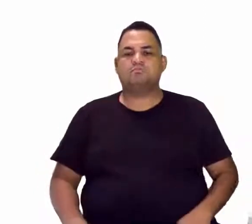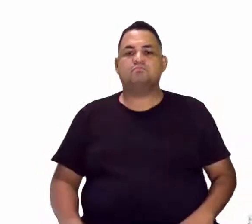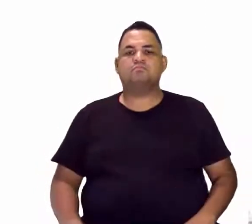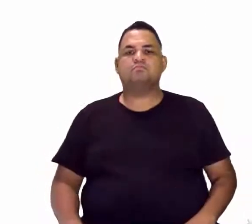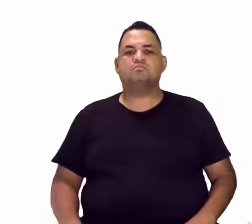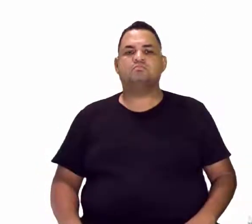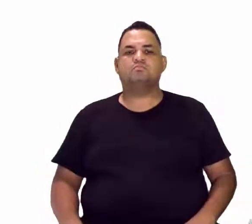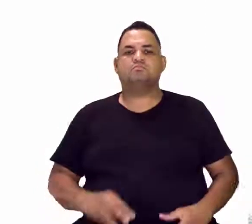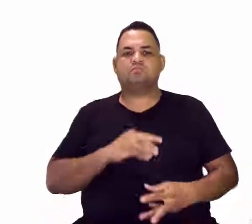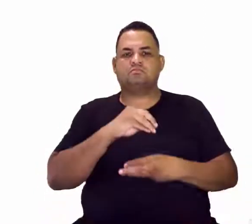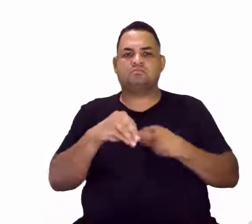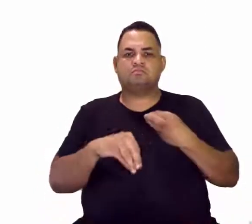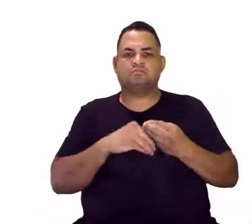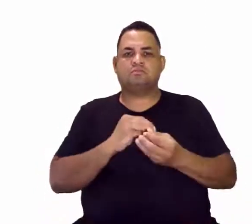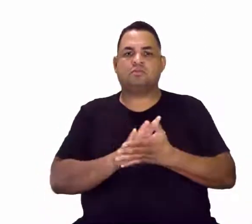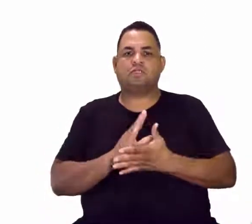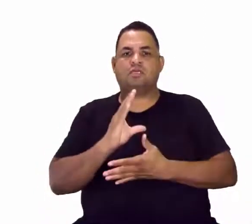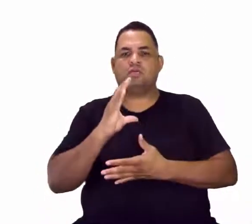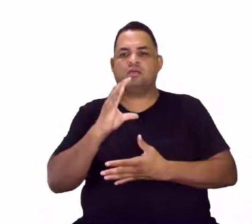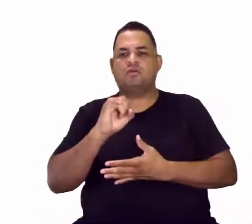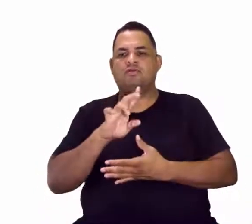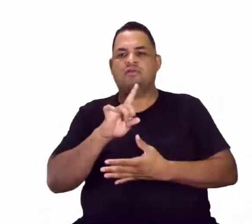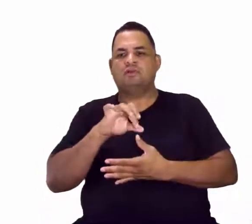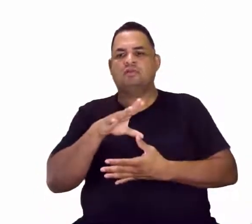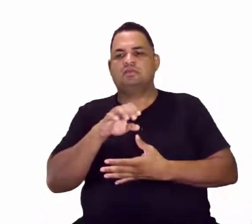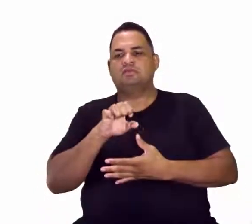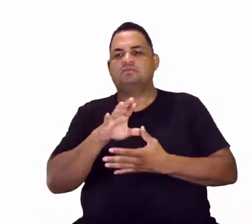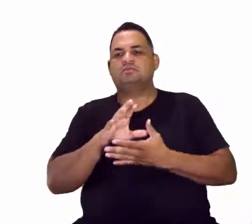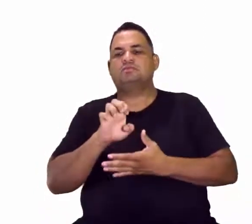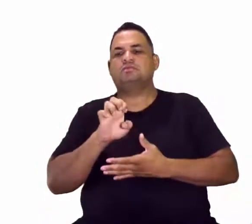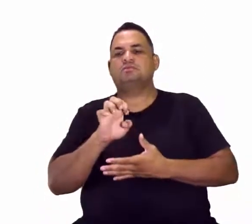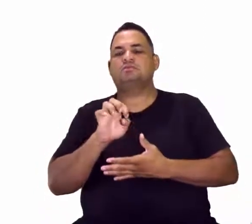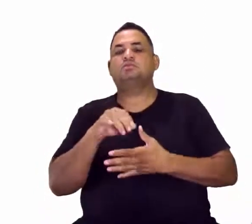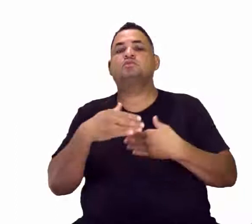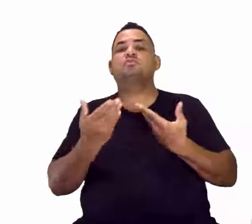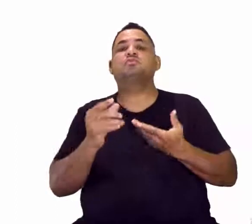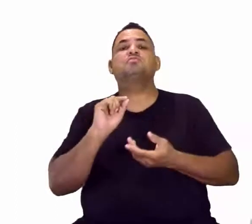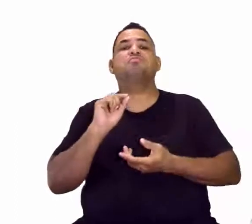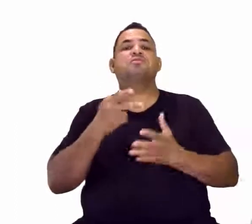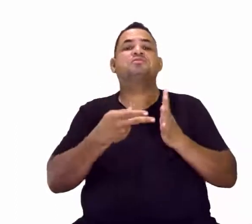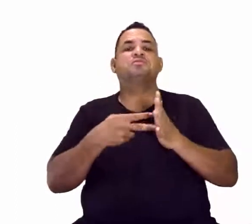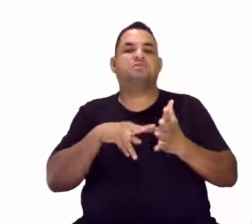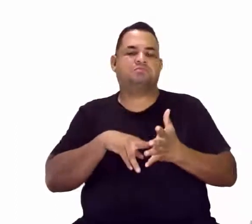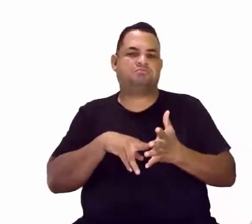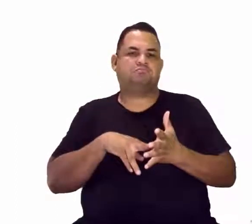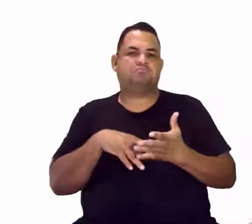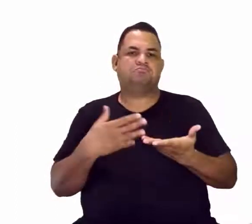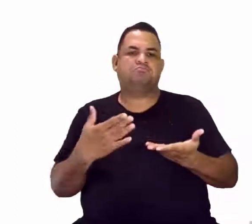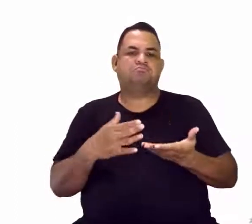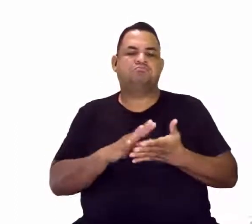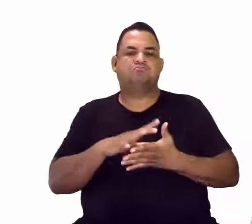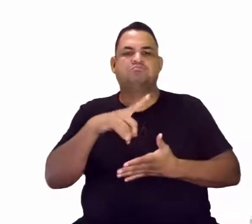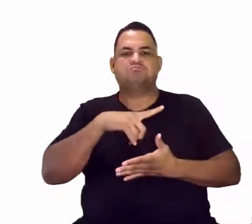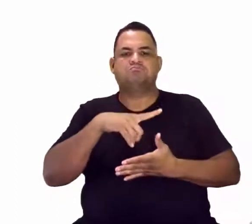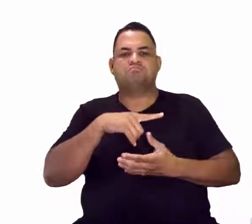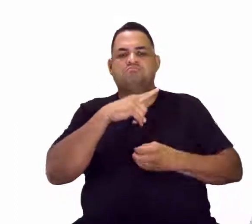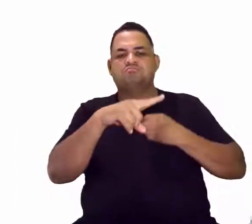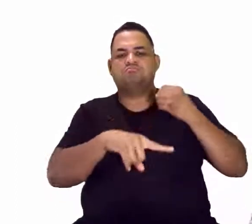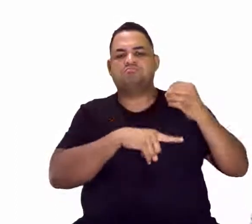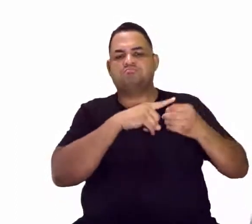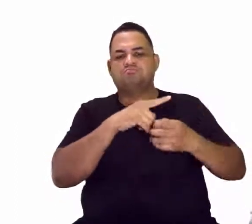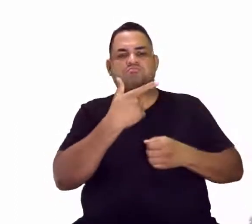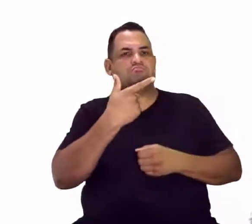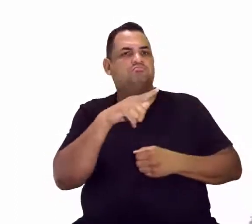O composto ele não é covalente? O que acontece com um composto covalente? Eu vou ter átomos que não